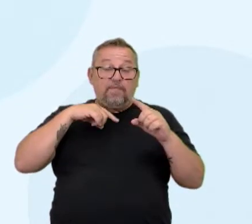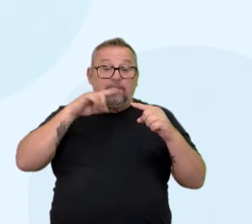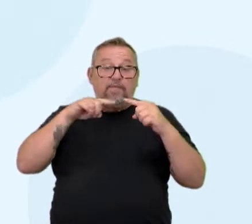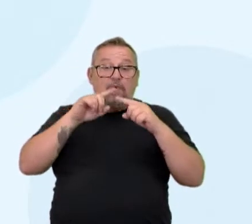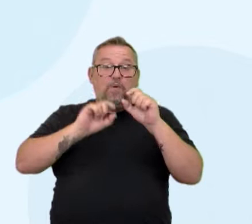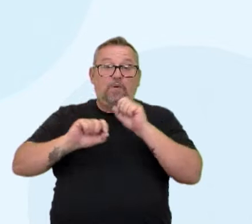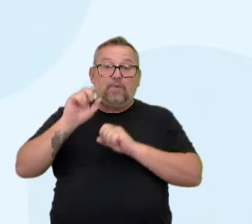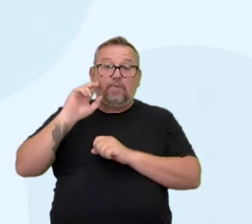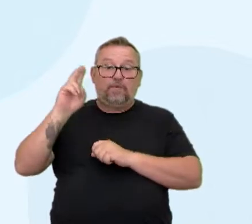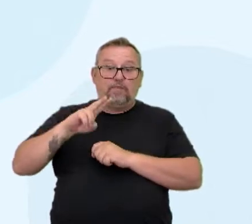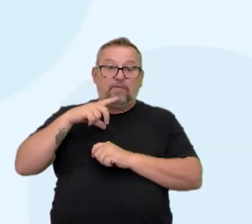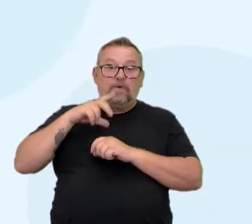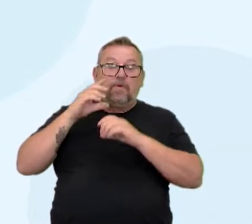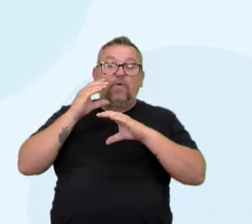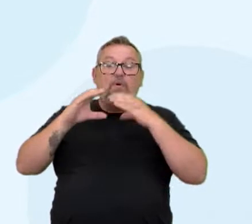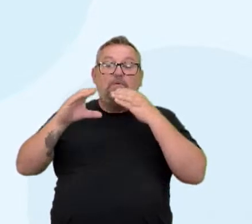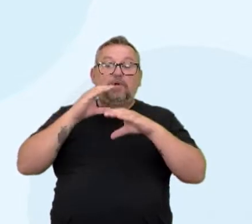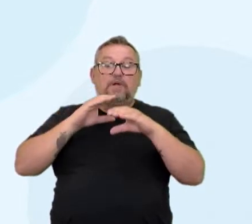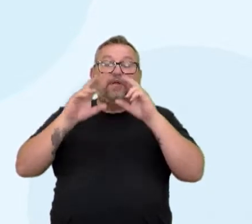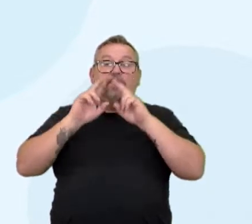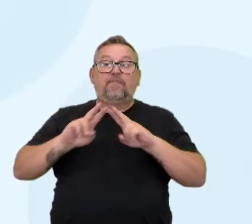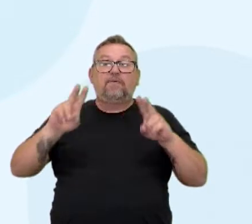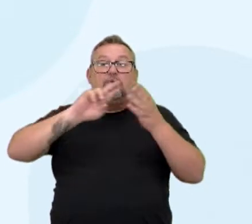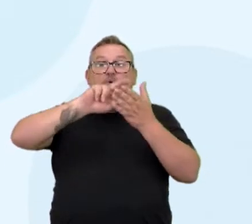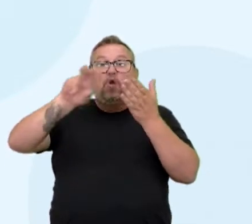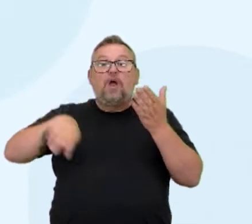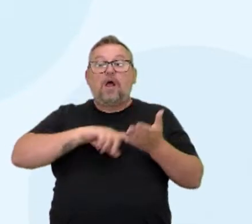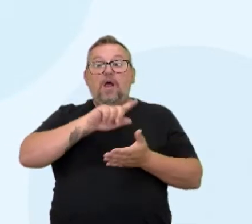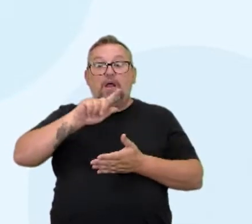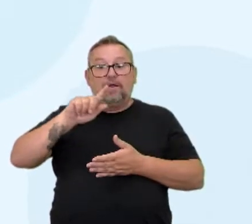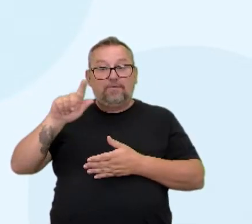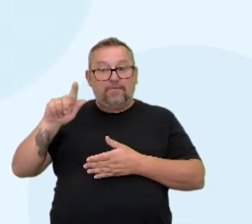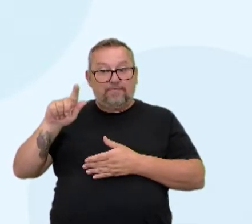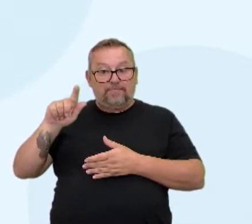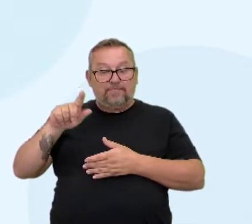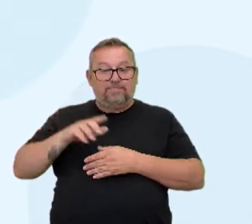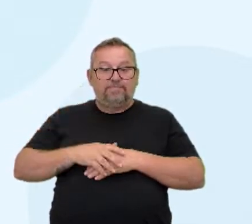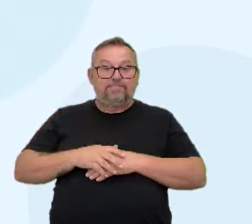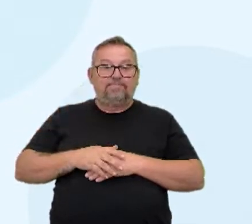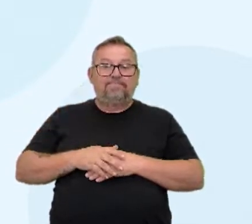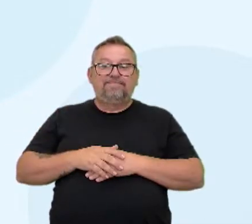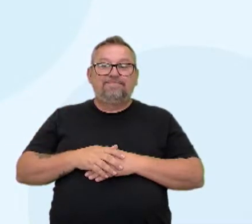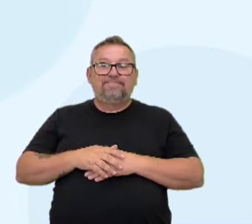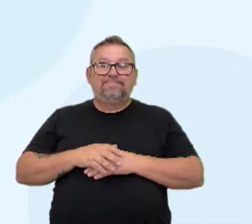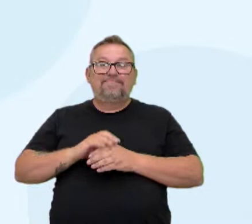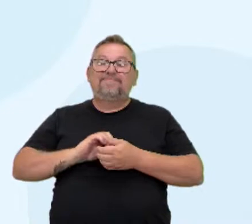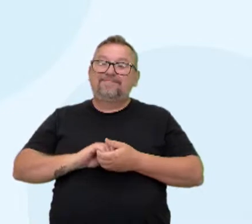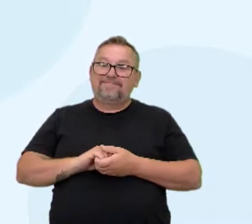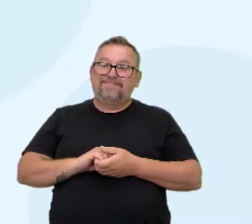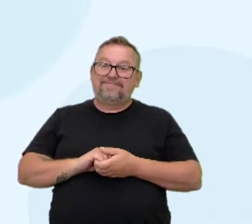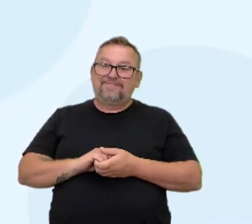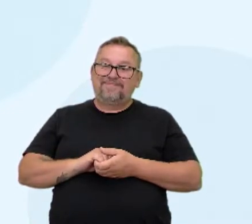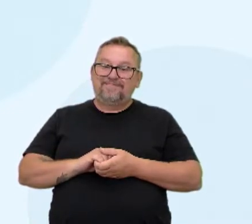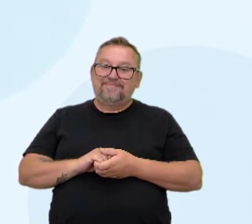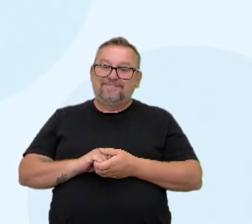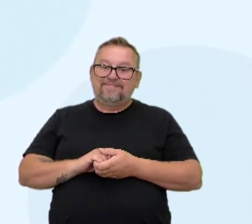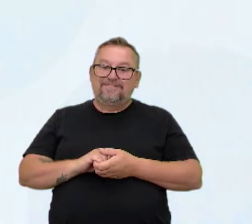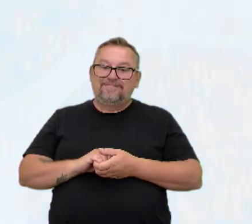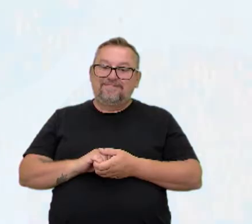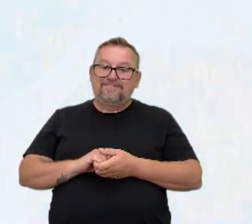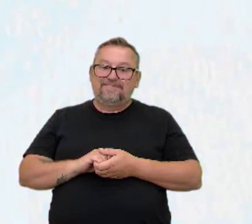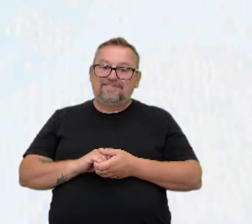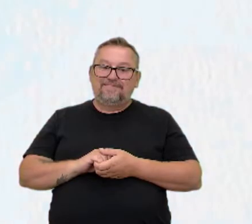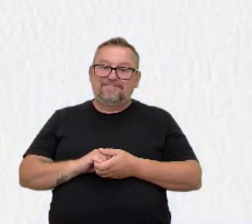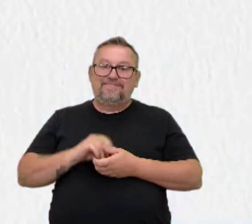analisar sobre a comunicação visual em diferentes linguagens. Muito bem, então tire um print, mostre aí para o seu professor, professor, entre em contato, veja